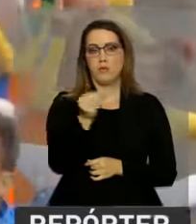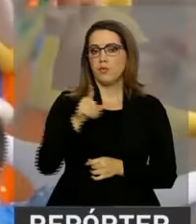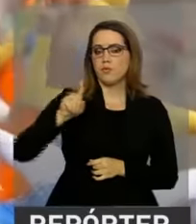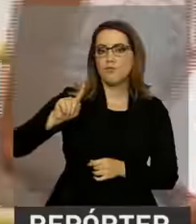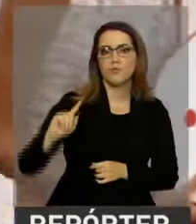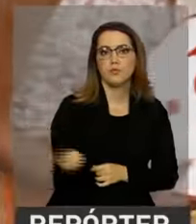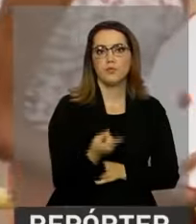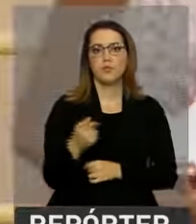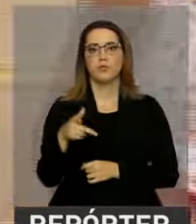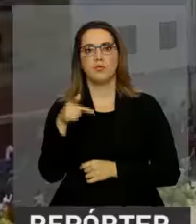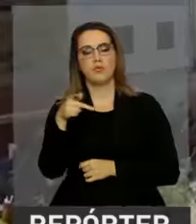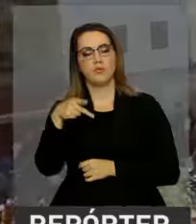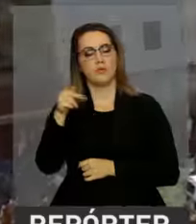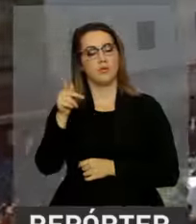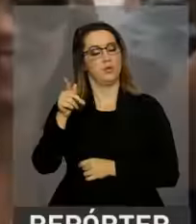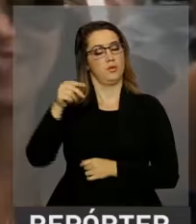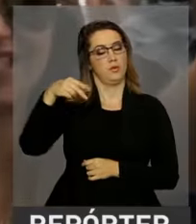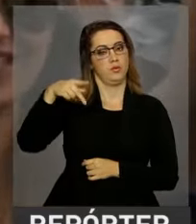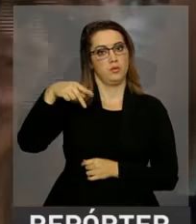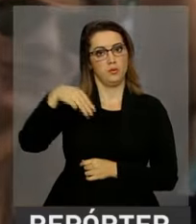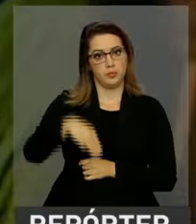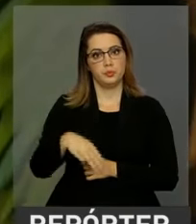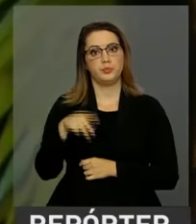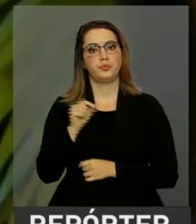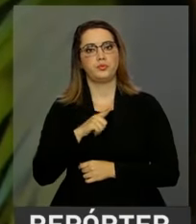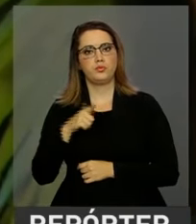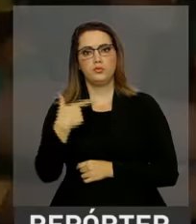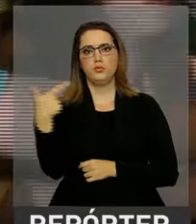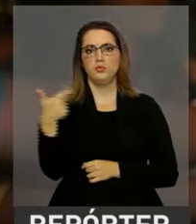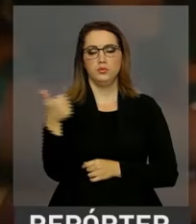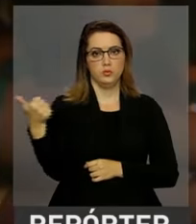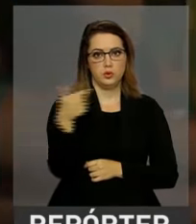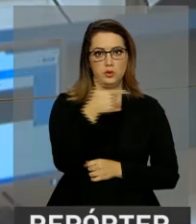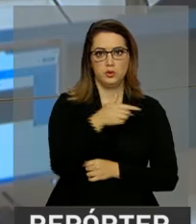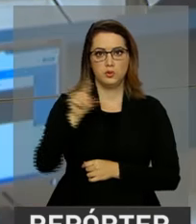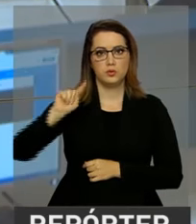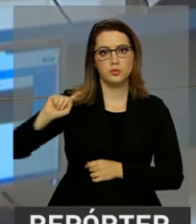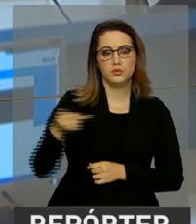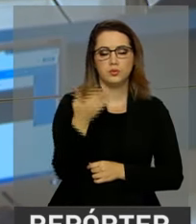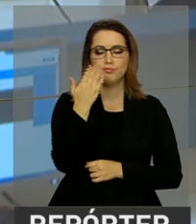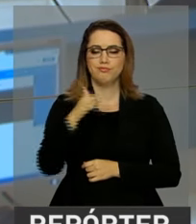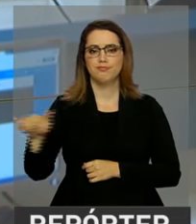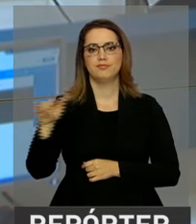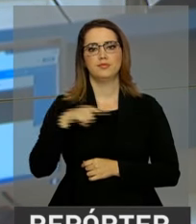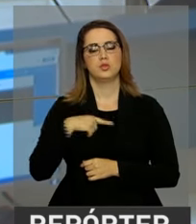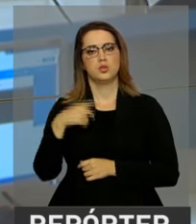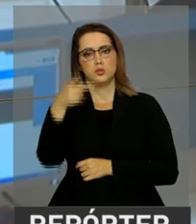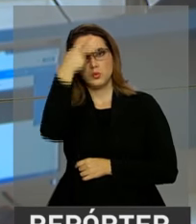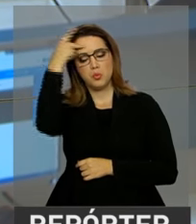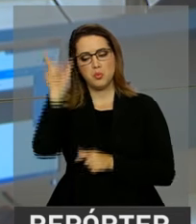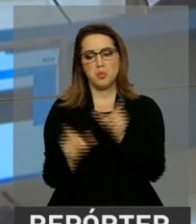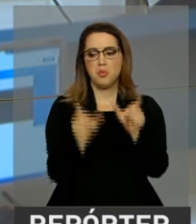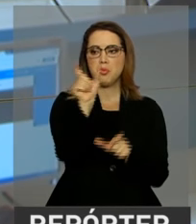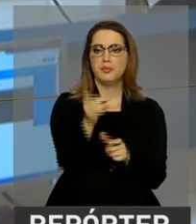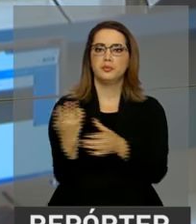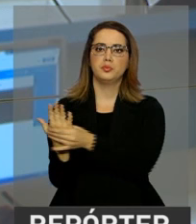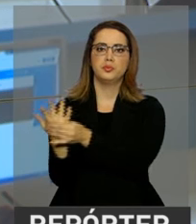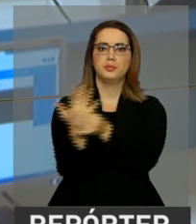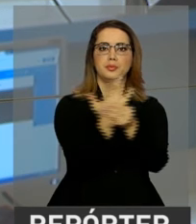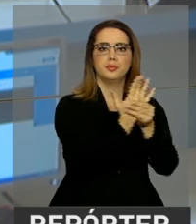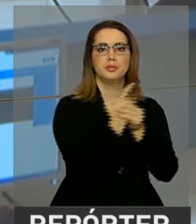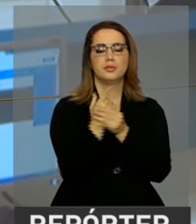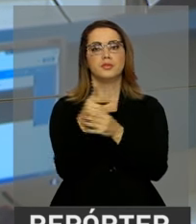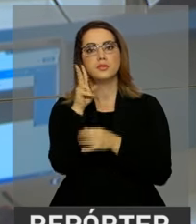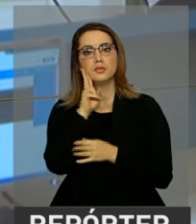quilômetros percorridos, um time de 12.500 condutores. E você acompanha mais da chegada da tocha ao Rio de